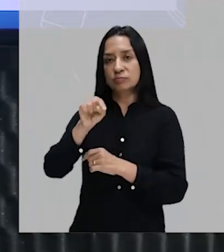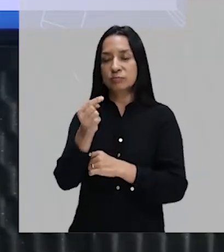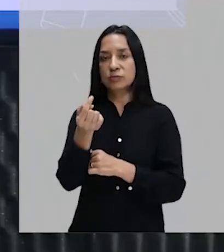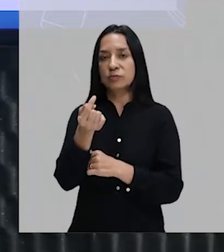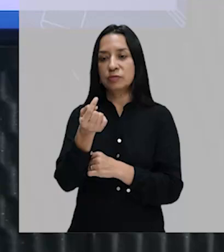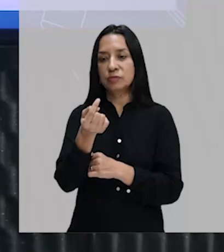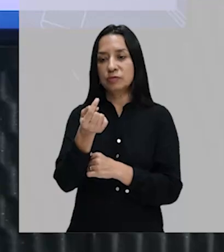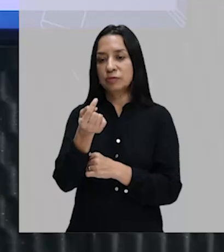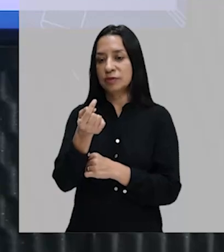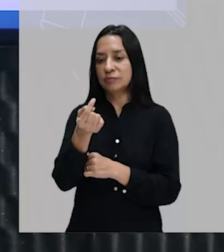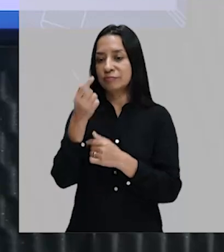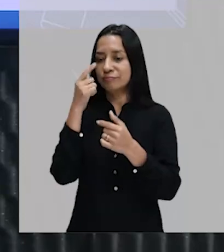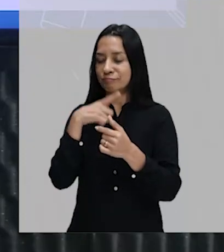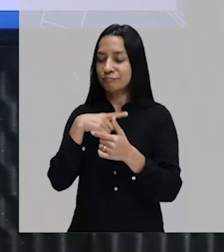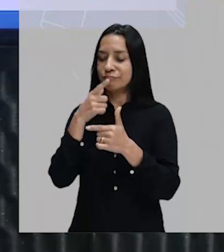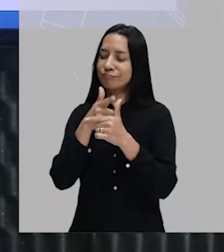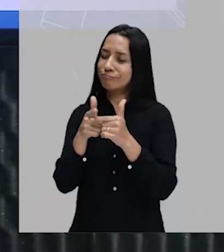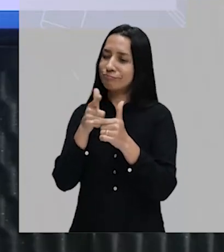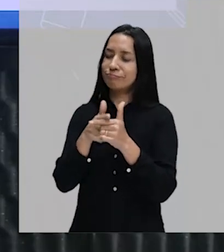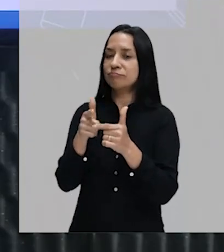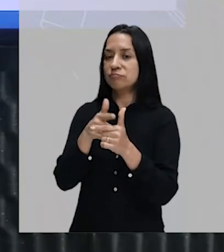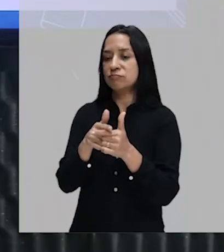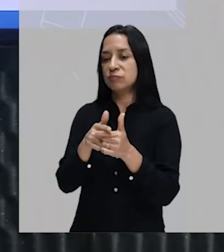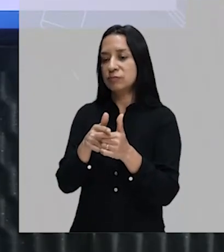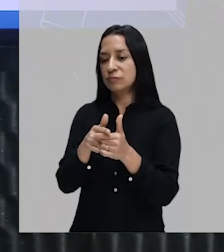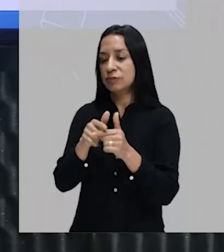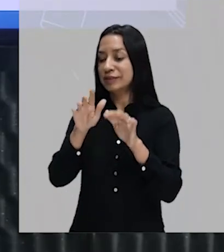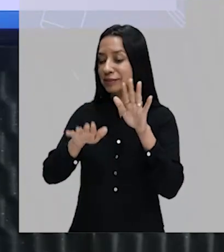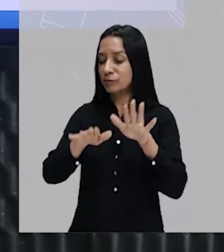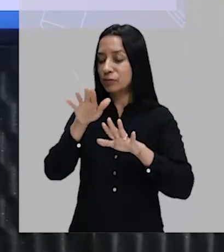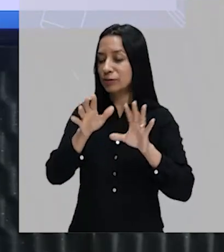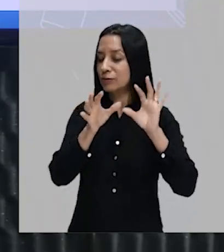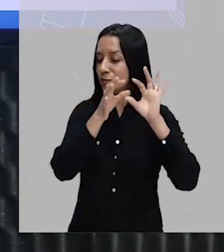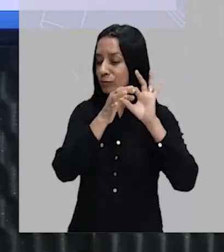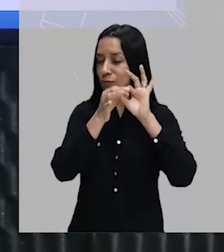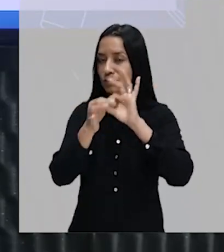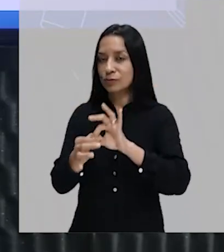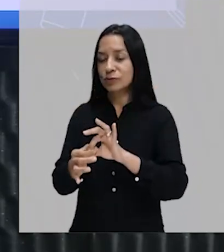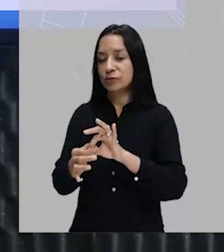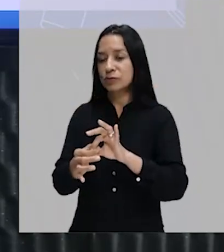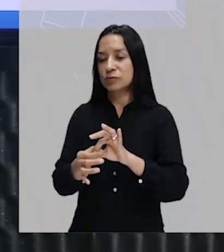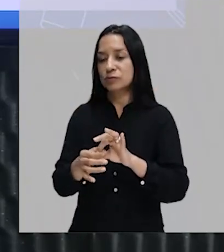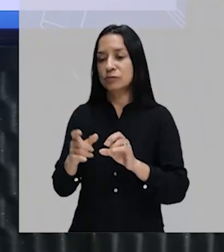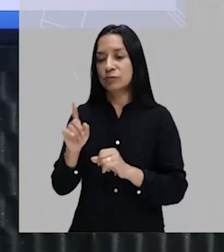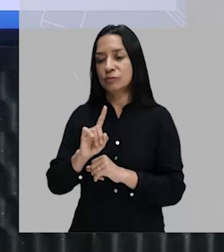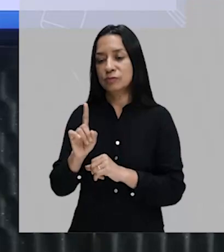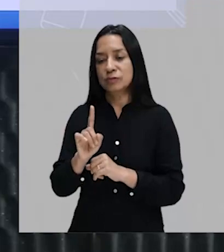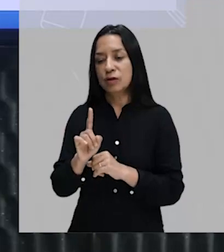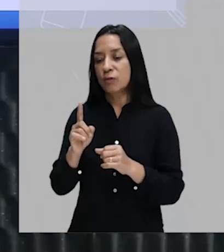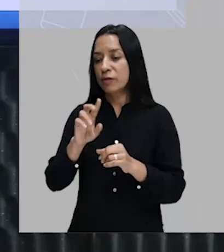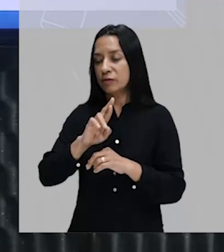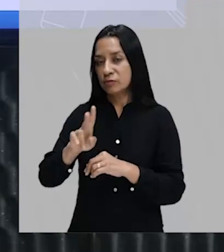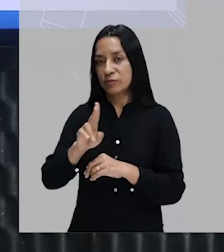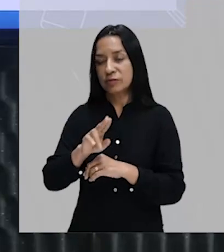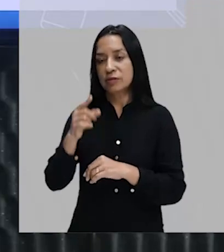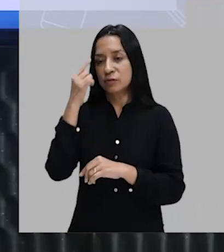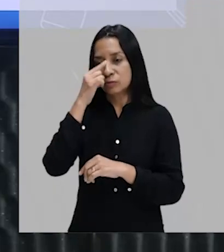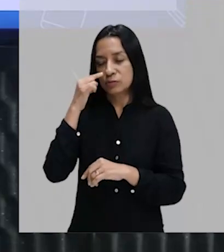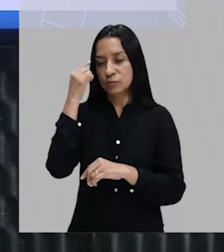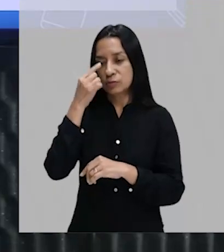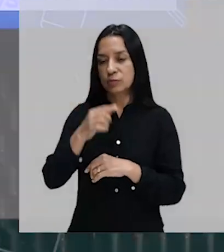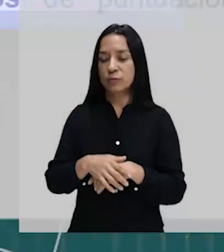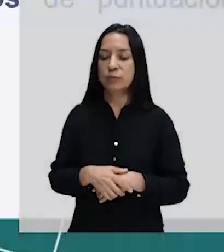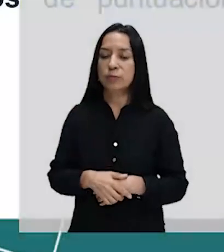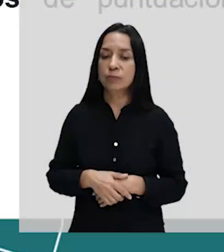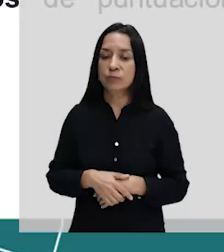vírgula mata uma pessoa, dependendo do contexto, tá, galera? Então, não acontece diferente em espanhol.